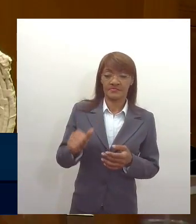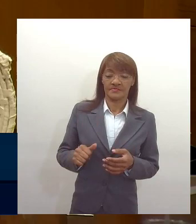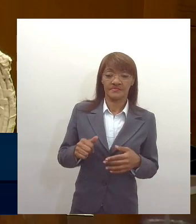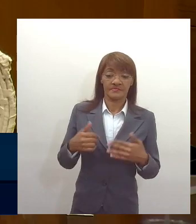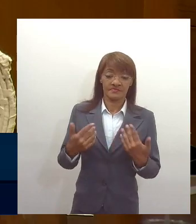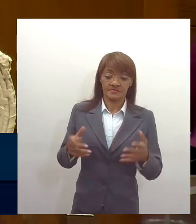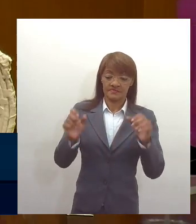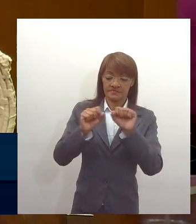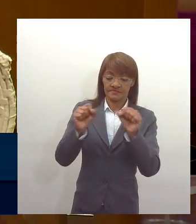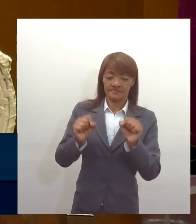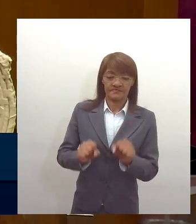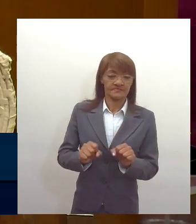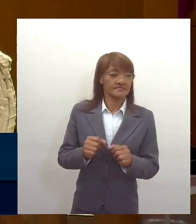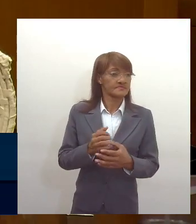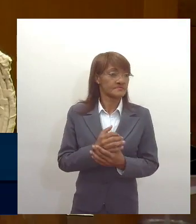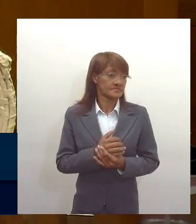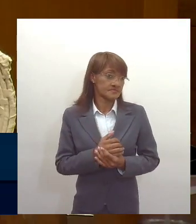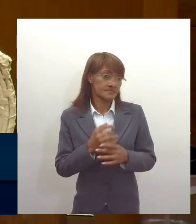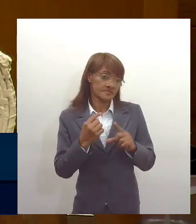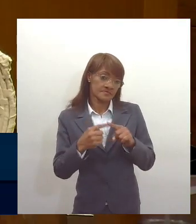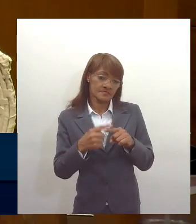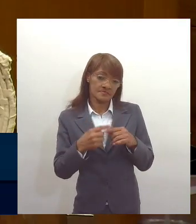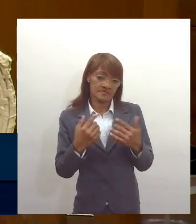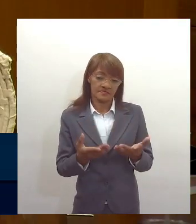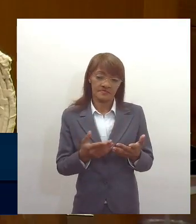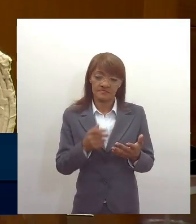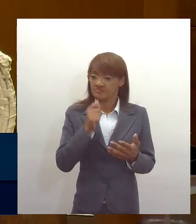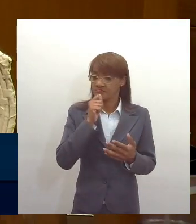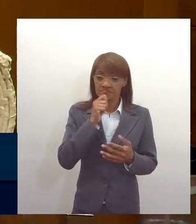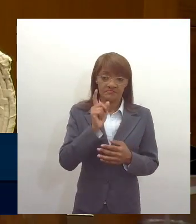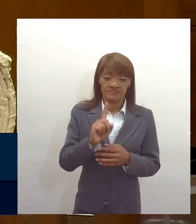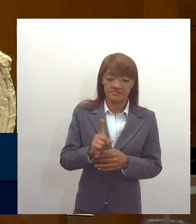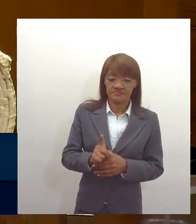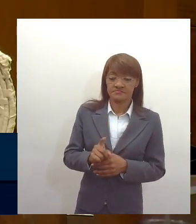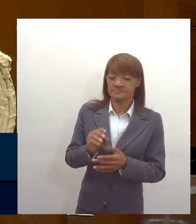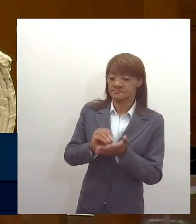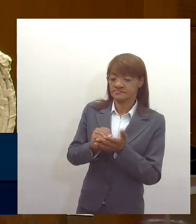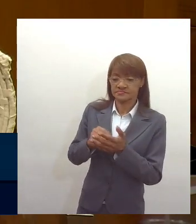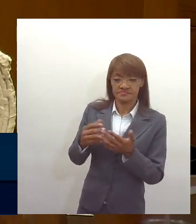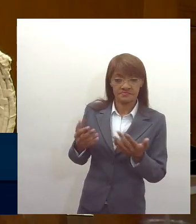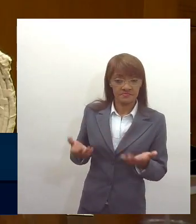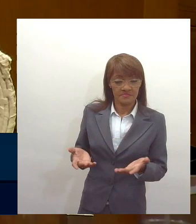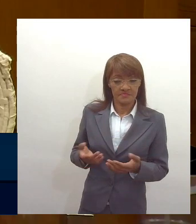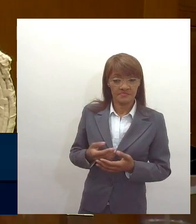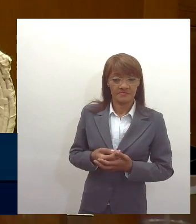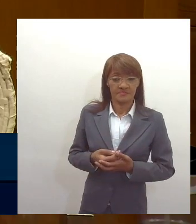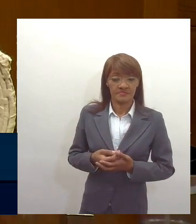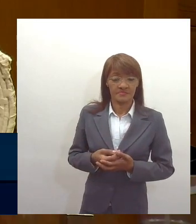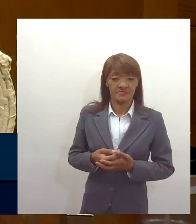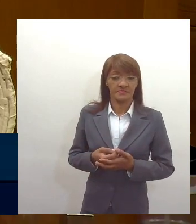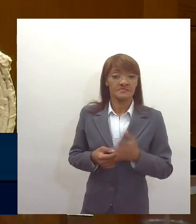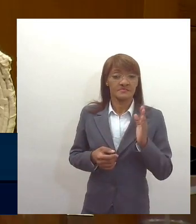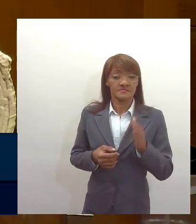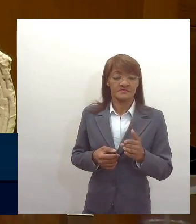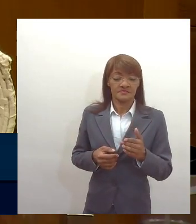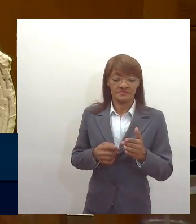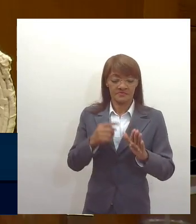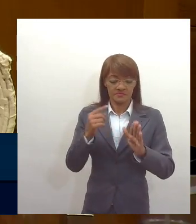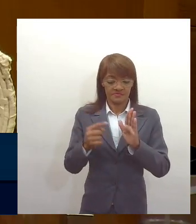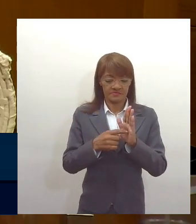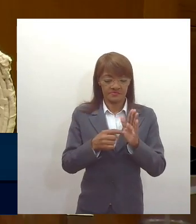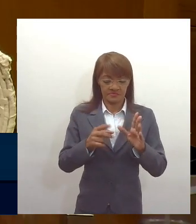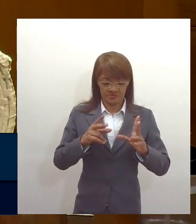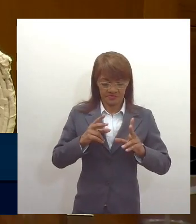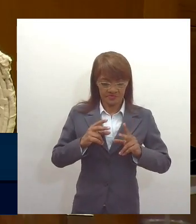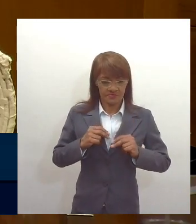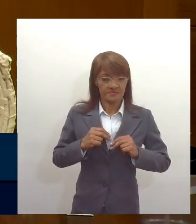ainda não tem um profissional disponível. Então, uma das outras denúncias que a gente recebeu, não só lá do CAPES, mas